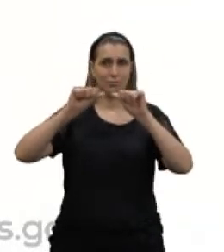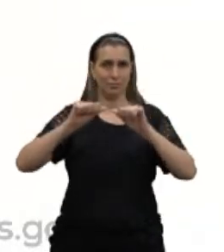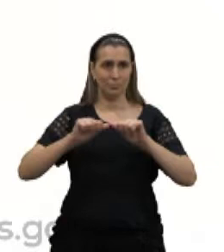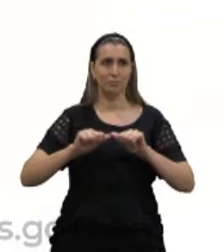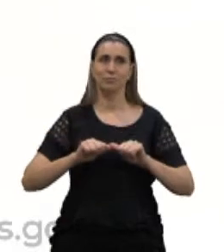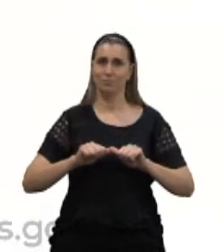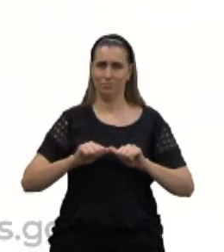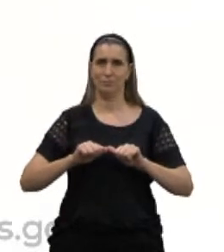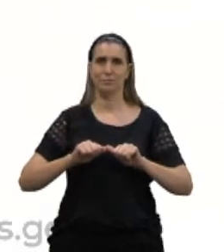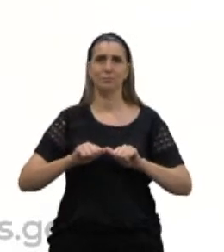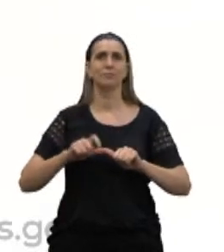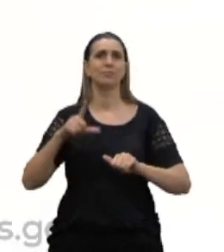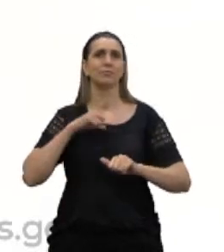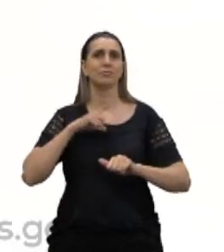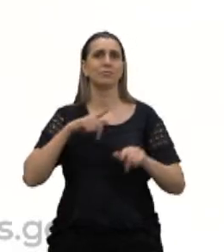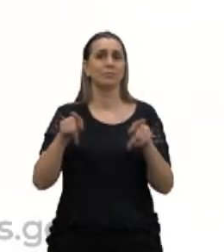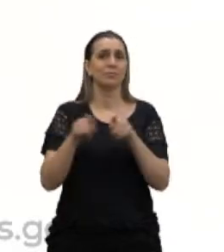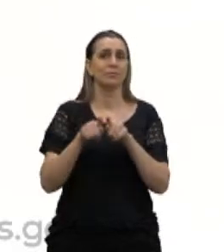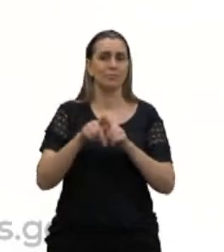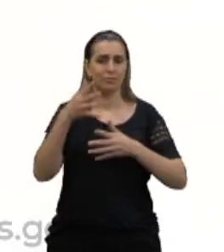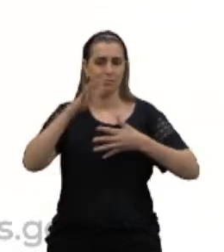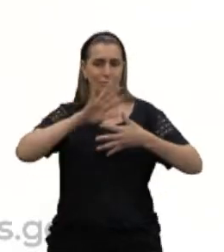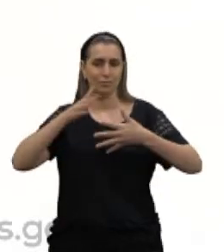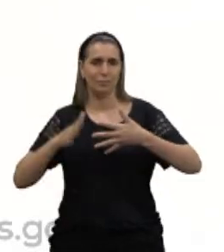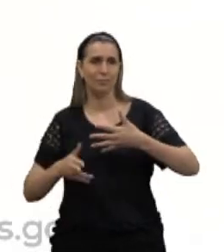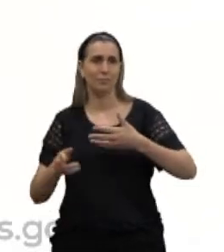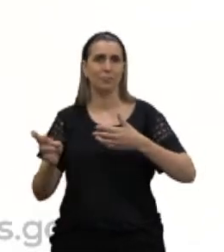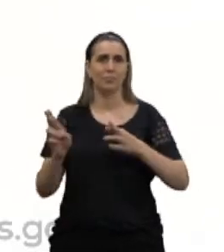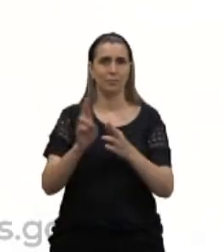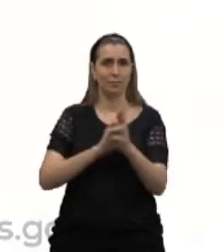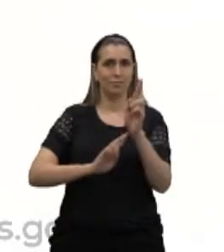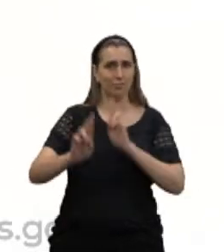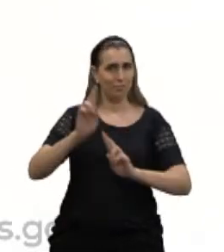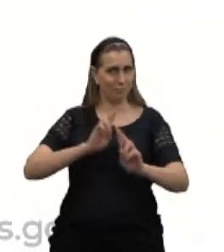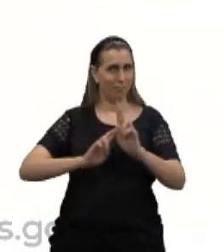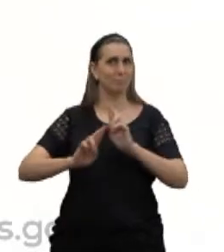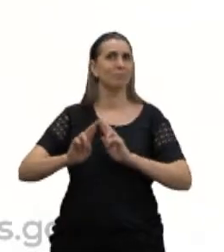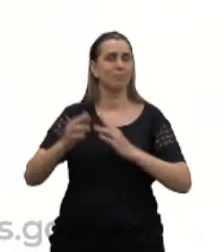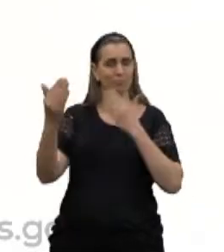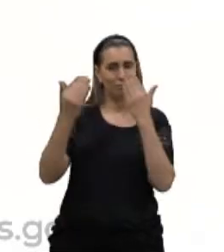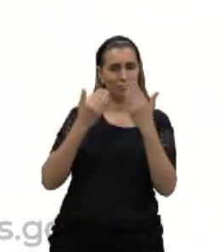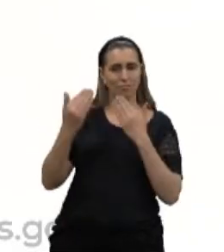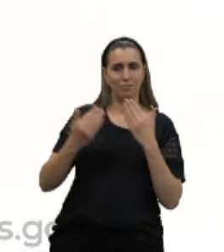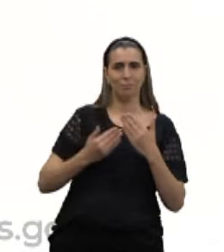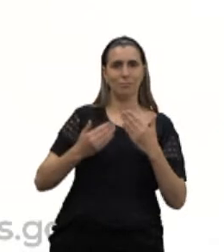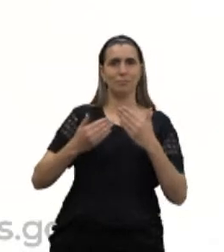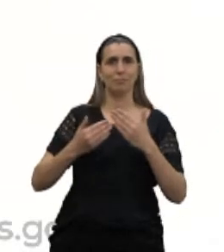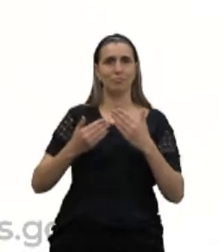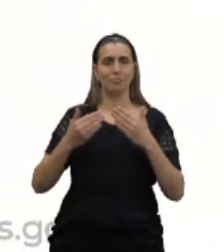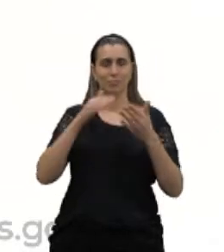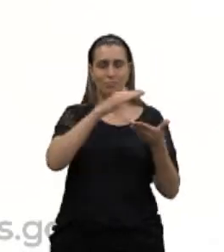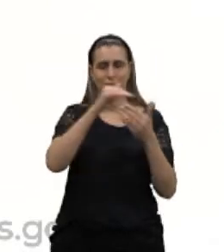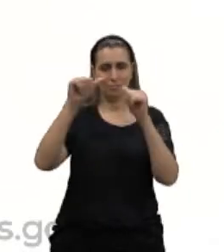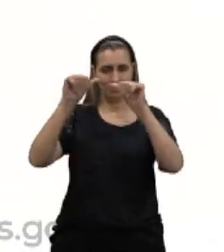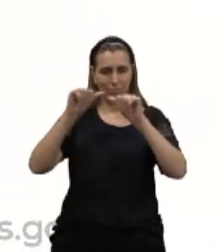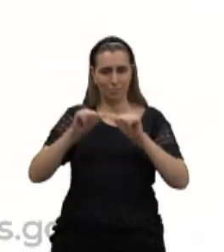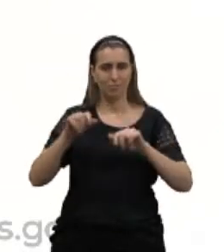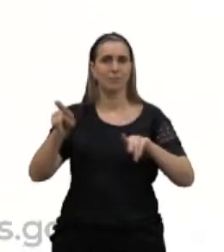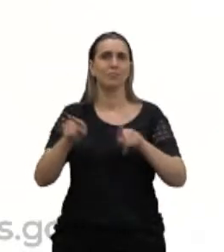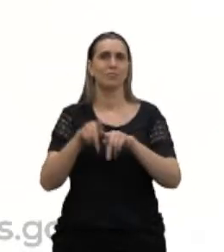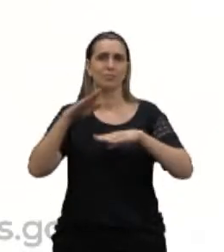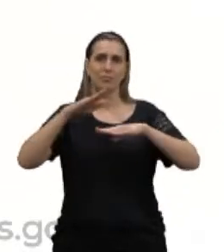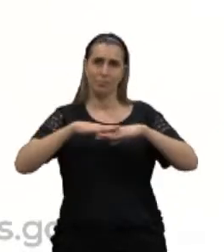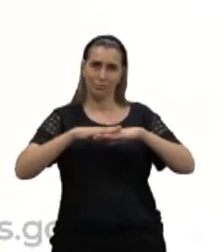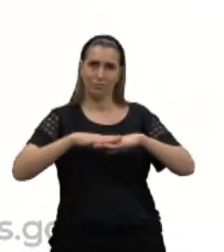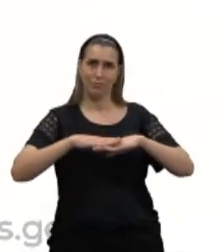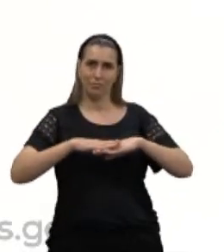simétrico. E a gente vai ter também na Libras essa representação que a gente pode comparar ali com o nosso paralelismo sintático e com a matemática que a